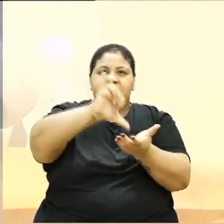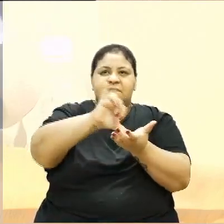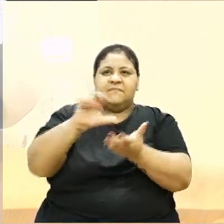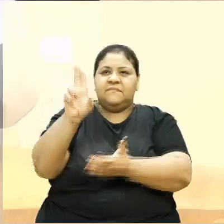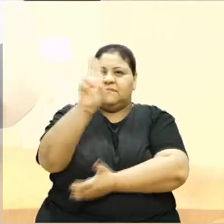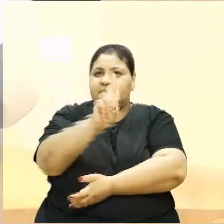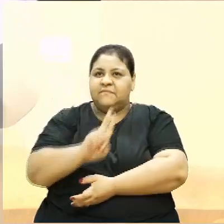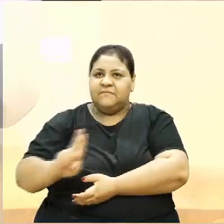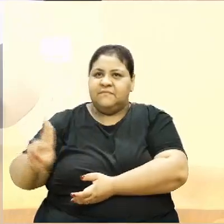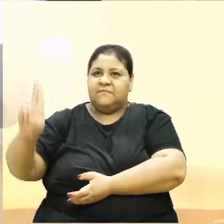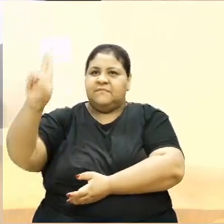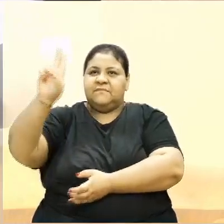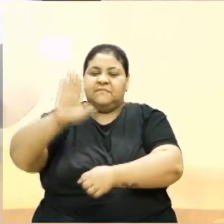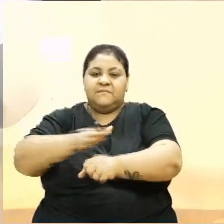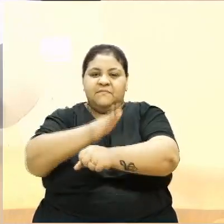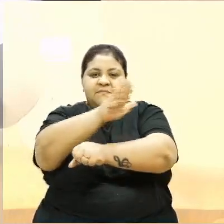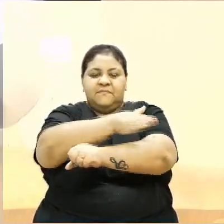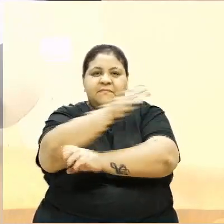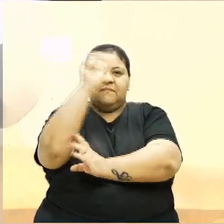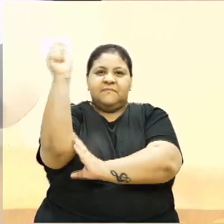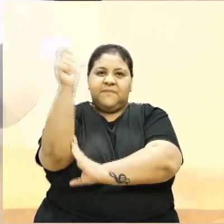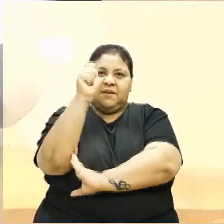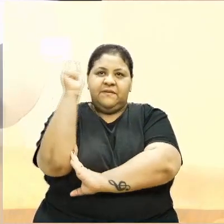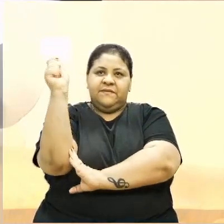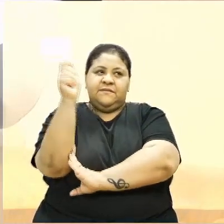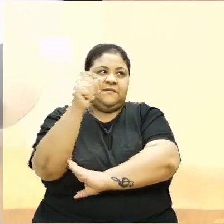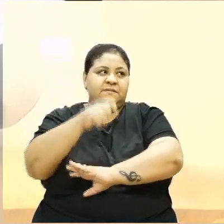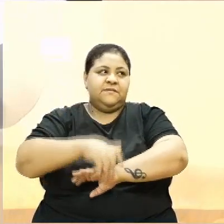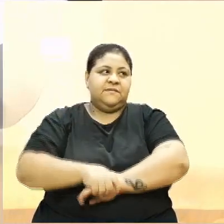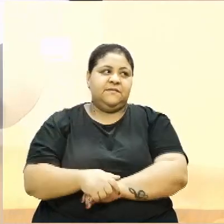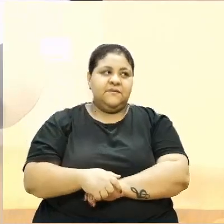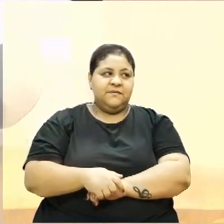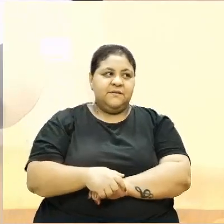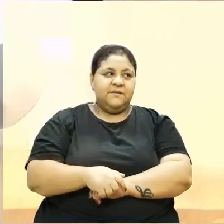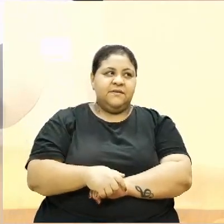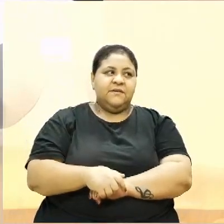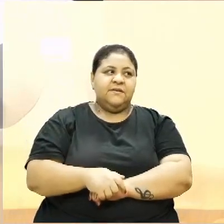Universitário da Serra Gaúcha. Seguindo